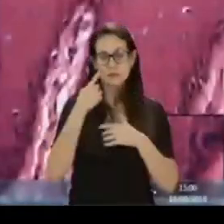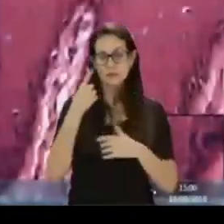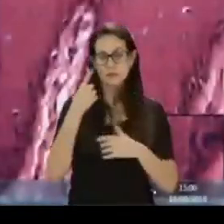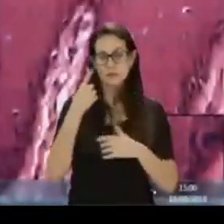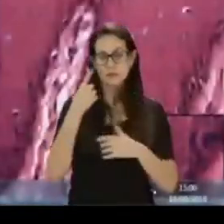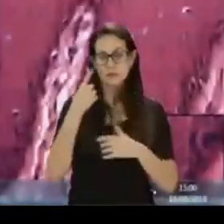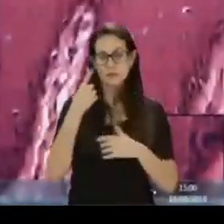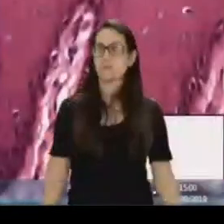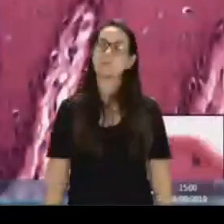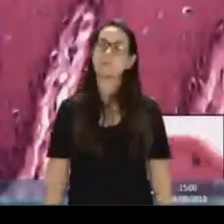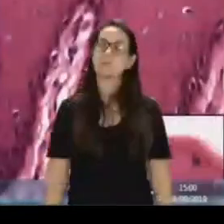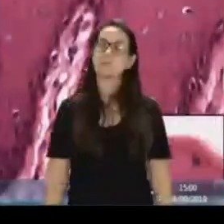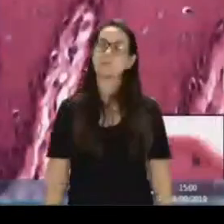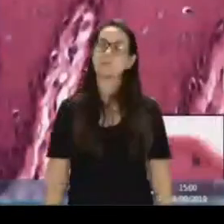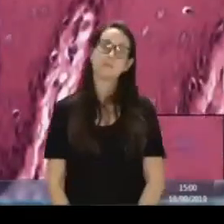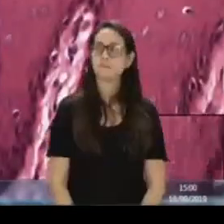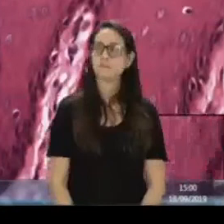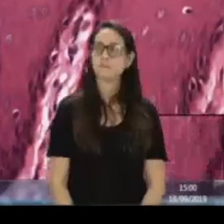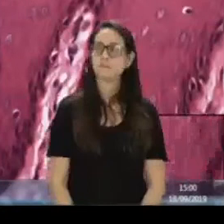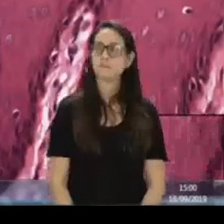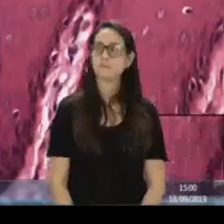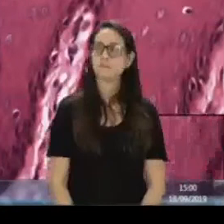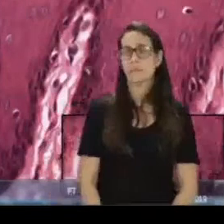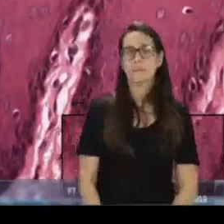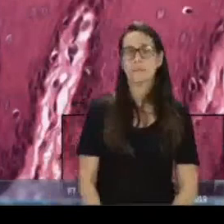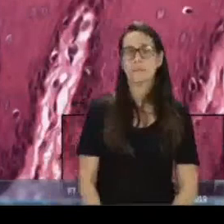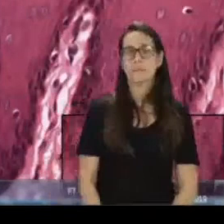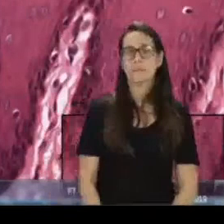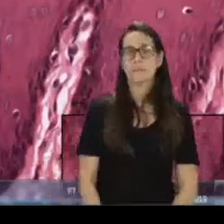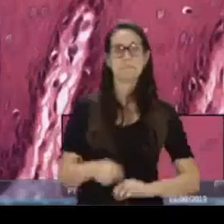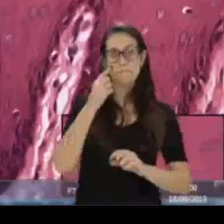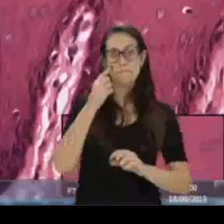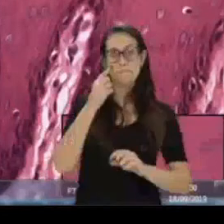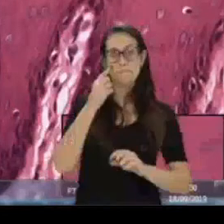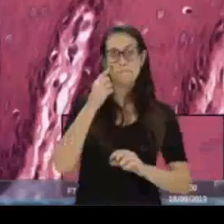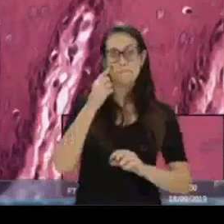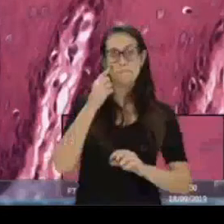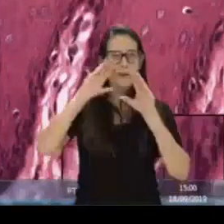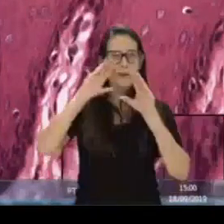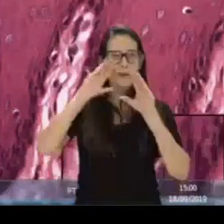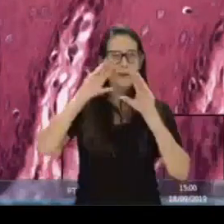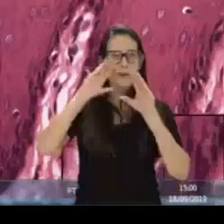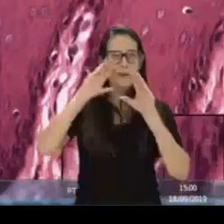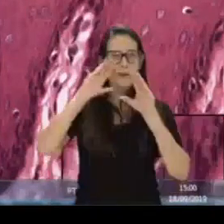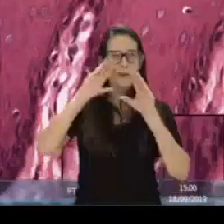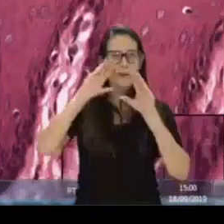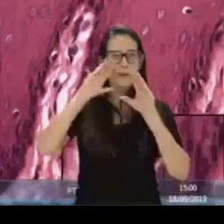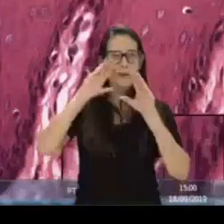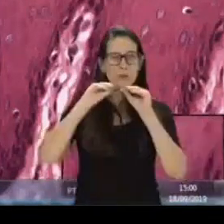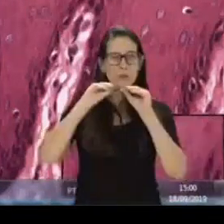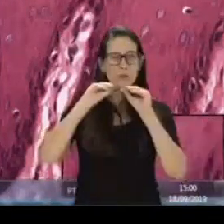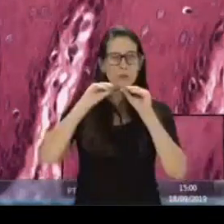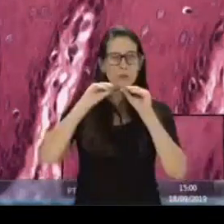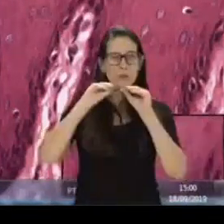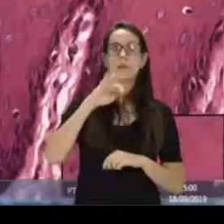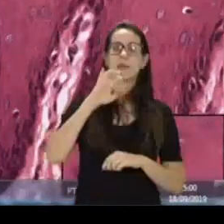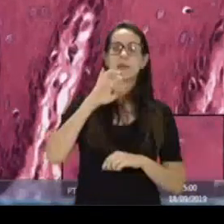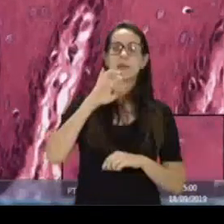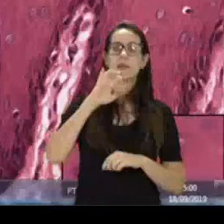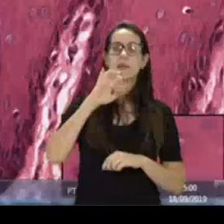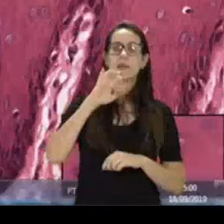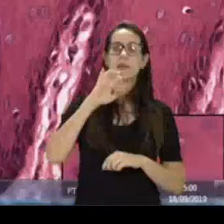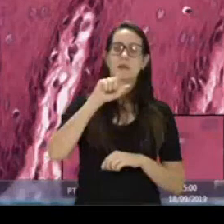Então, eu tenho que aqui nessa porção, ele é formado por um epitélio, então é o epitélio estratificado. Então,